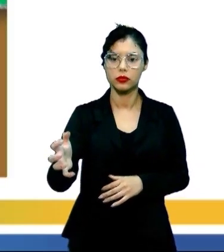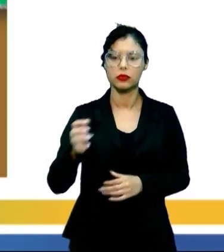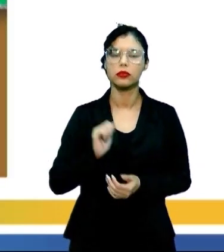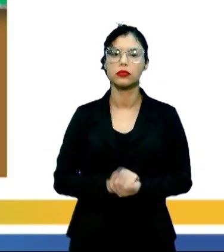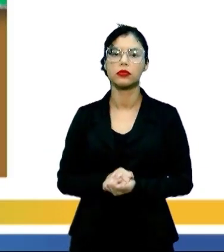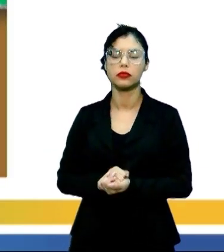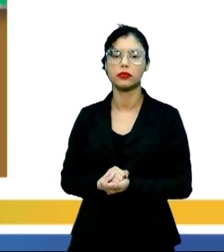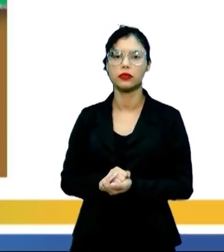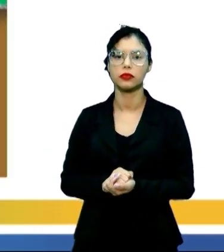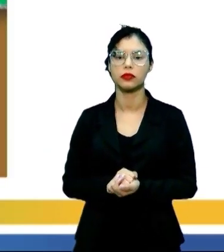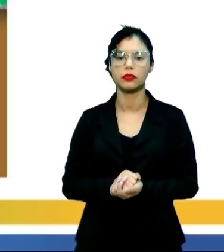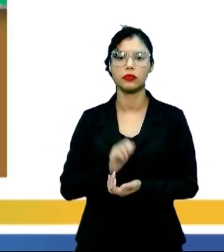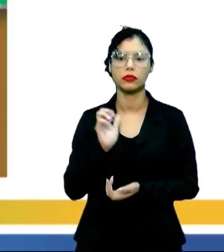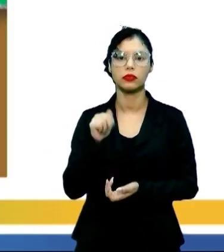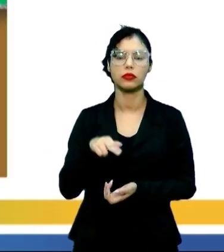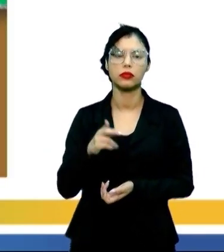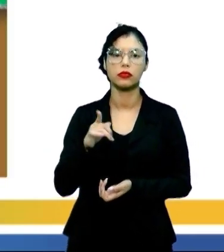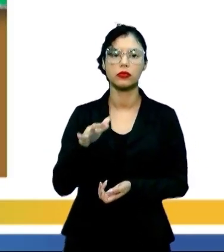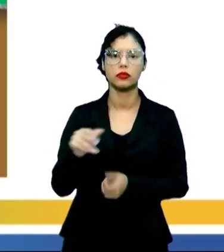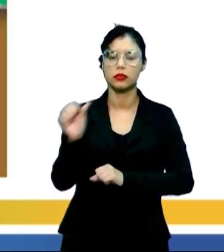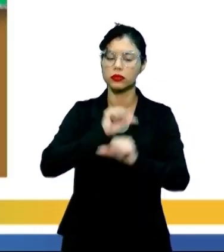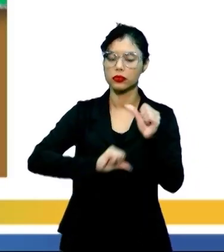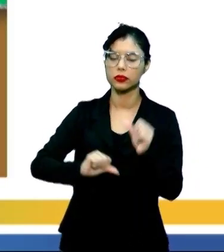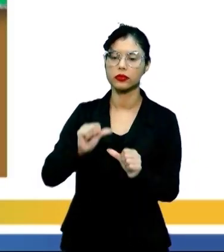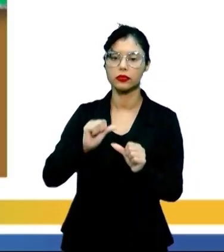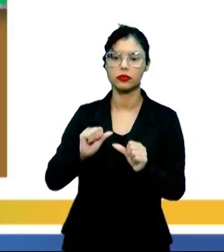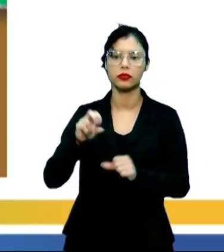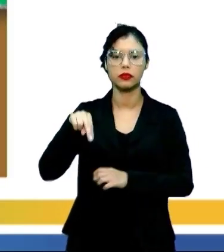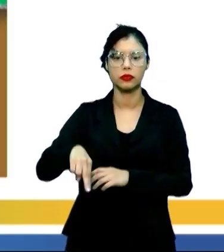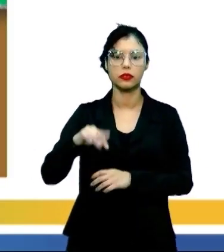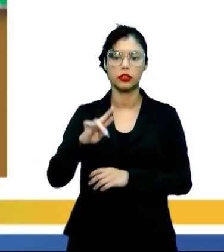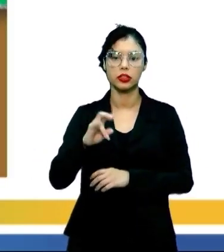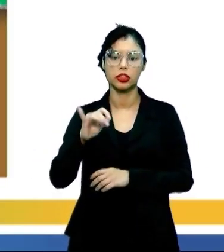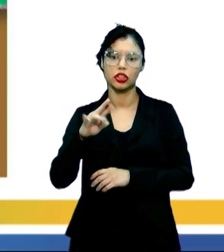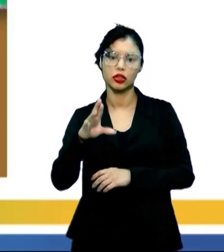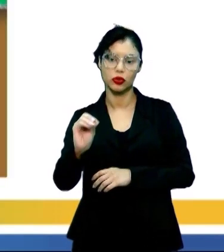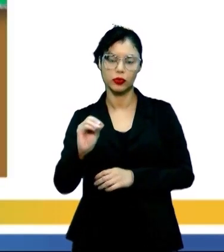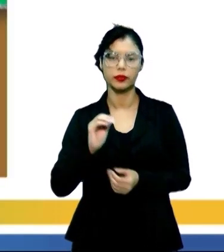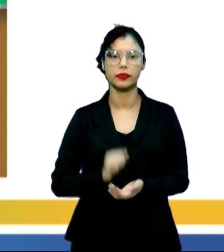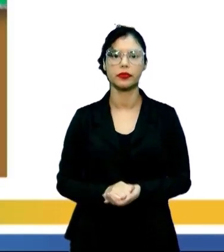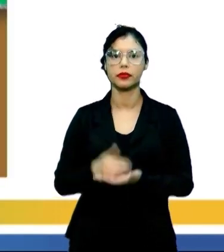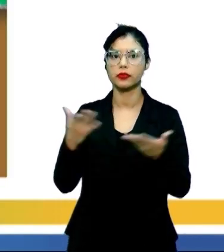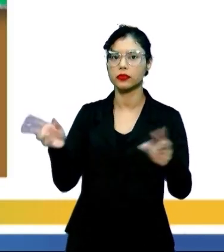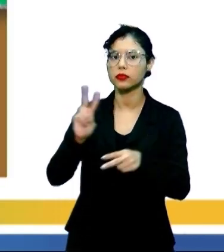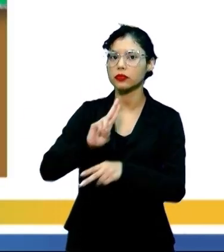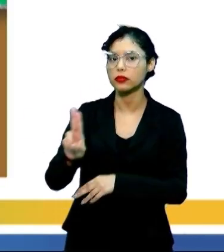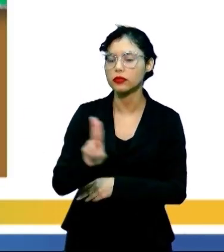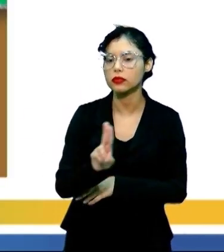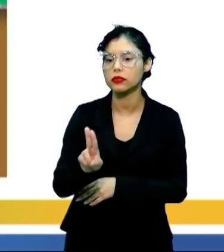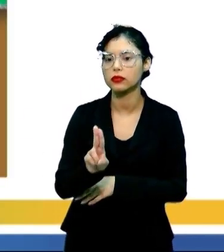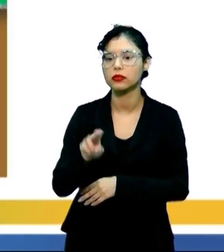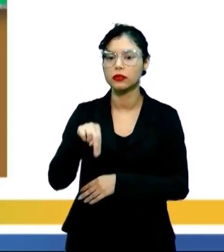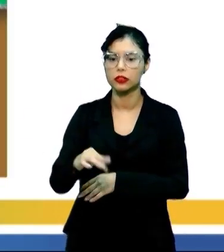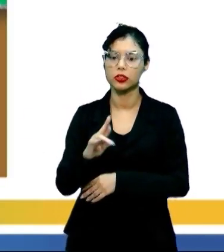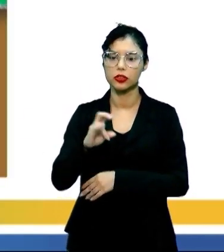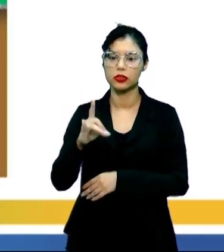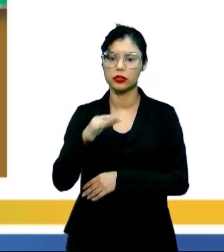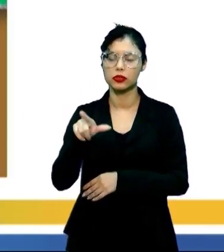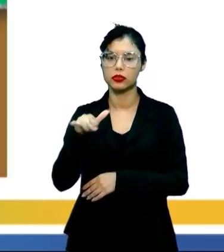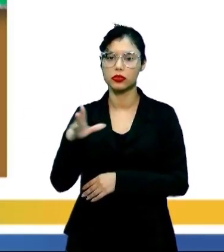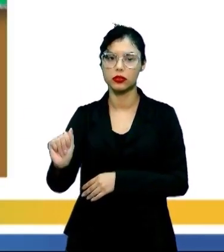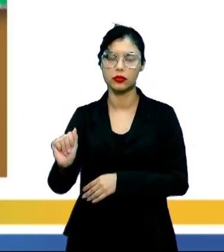oxidar o amônio e transformá-lo em nitrito. Isso aí se chama